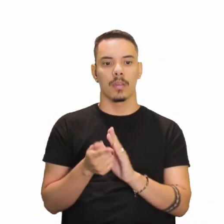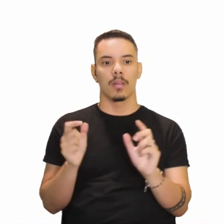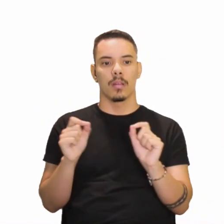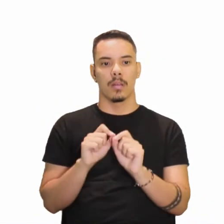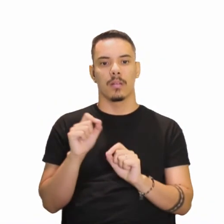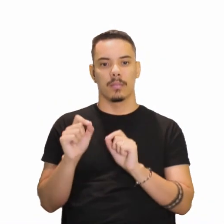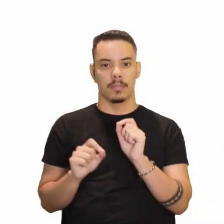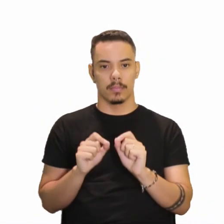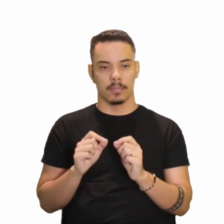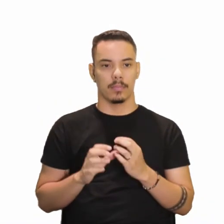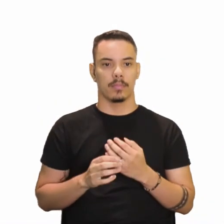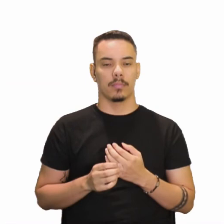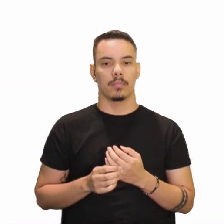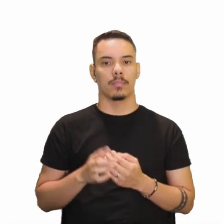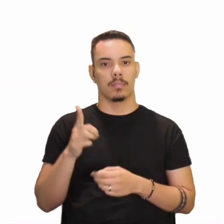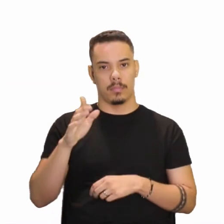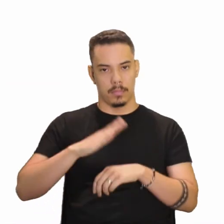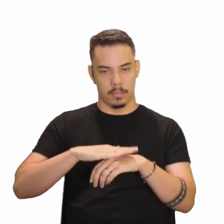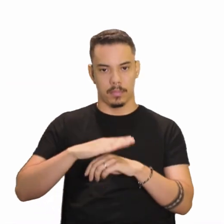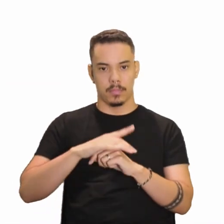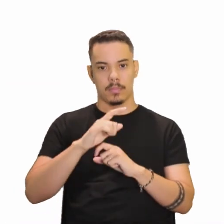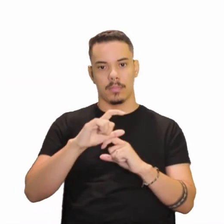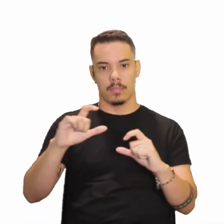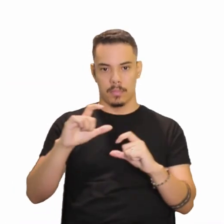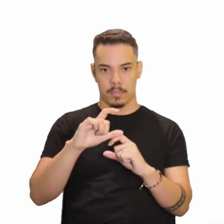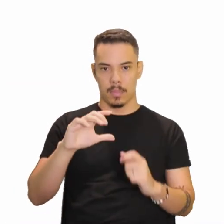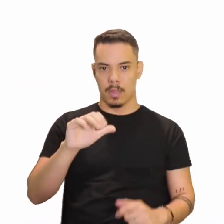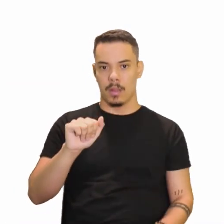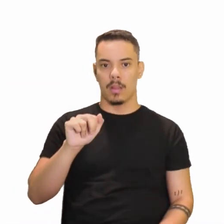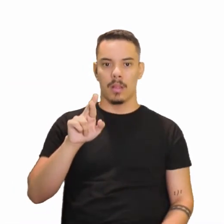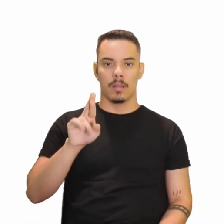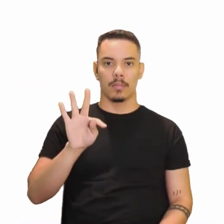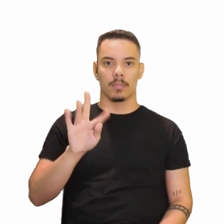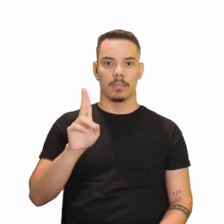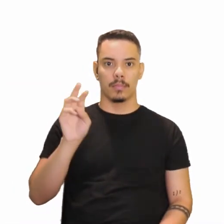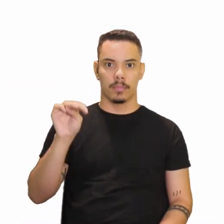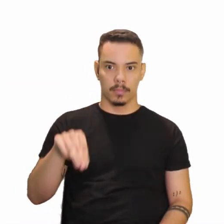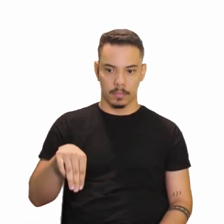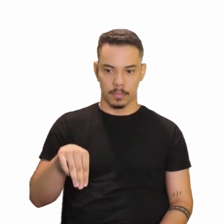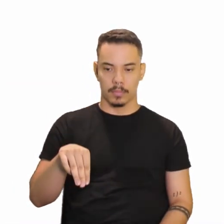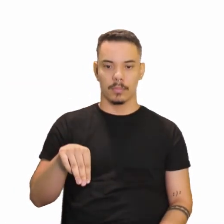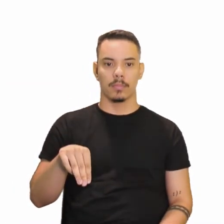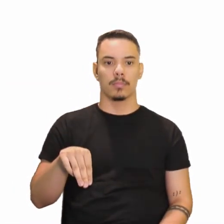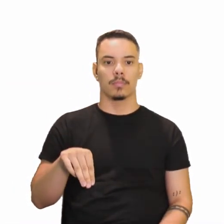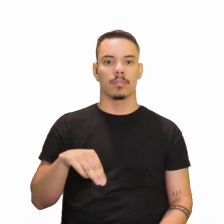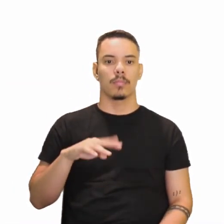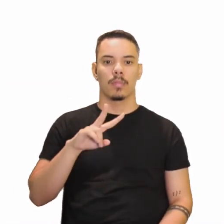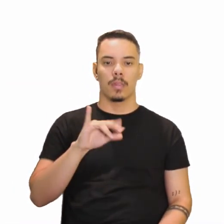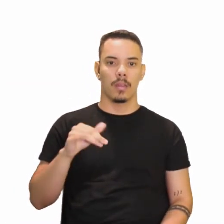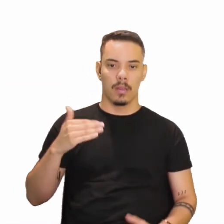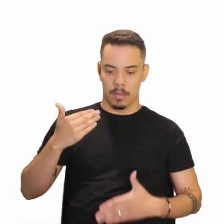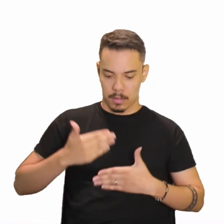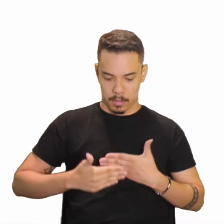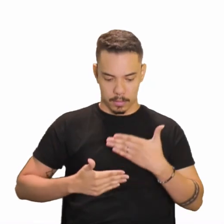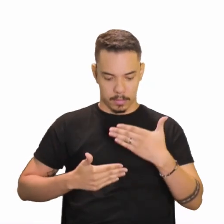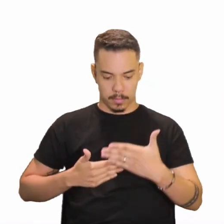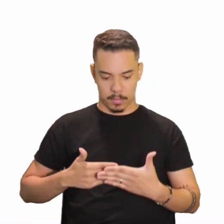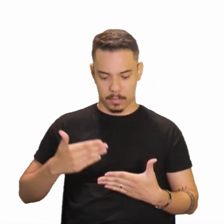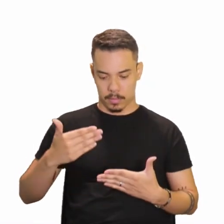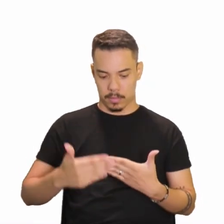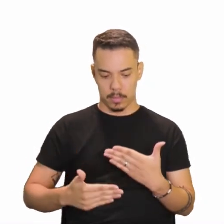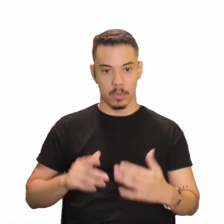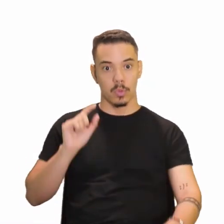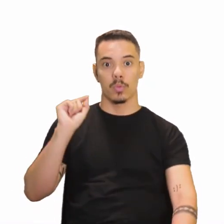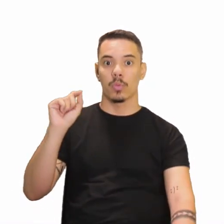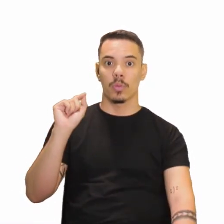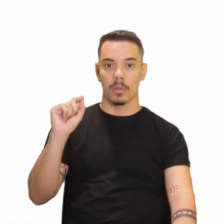vai produzir o quê um cartoon tá certo aqui tá o passo a passo vídeo O que que tá